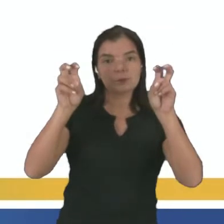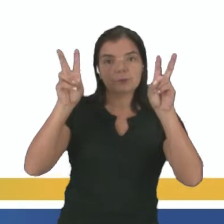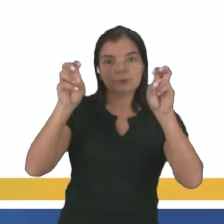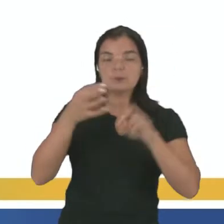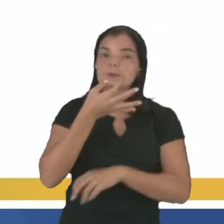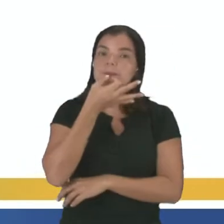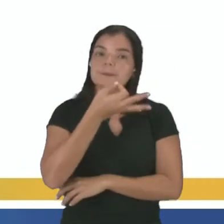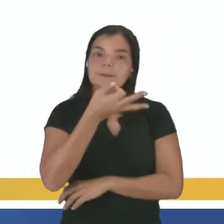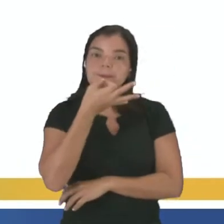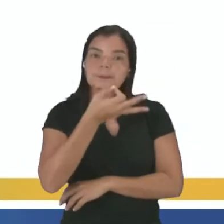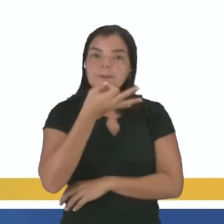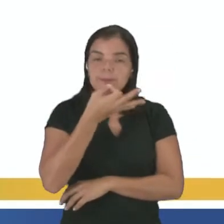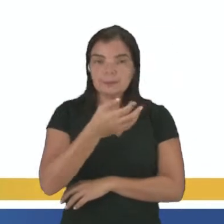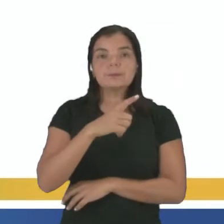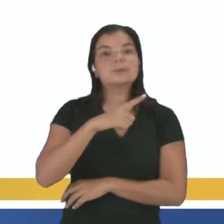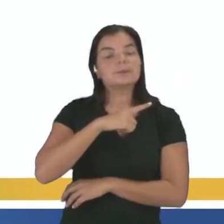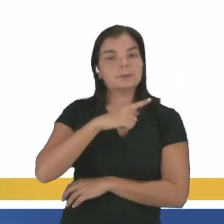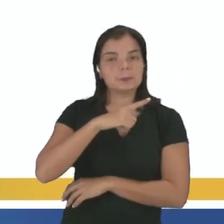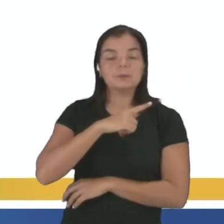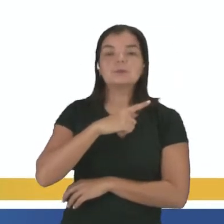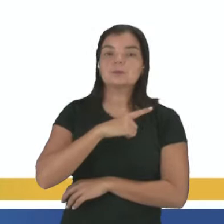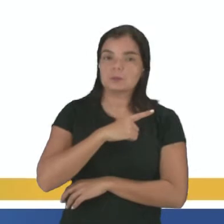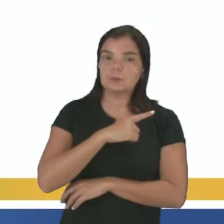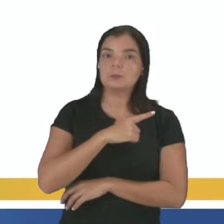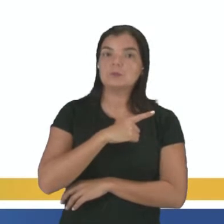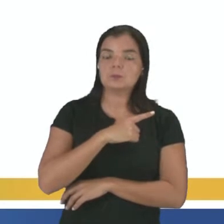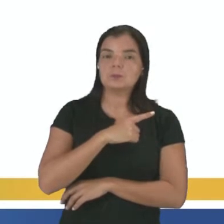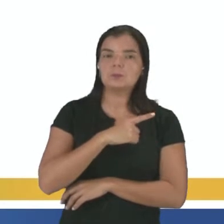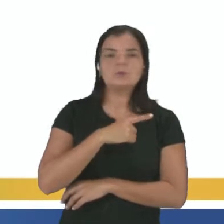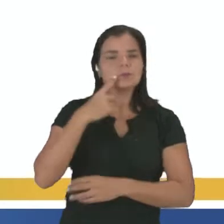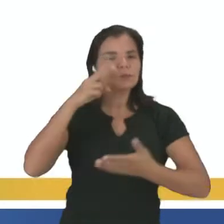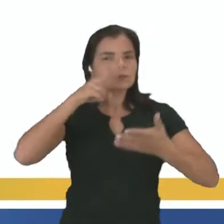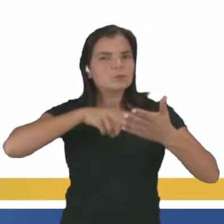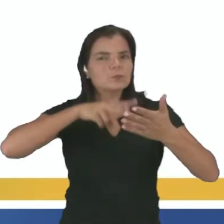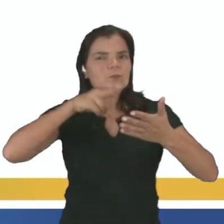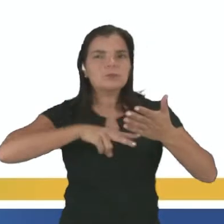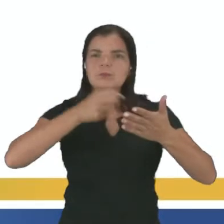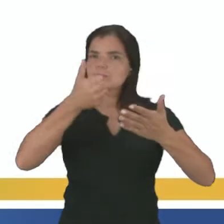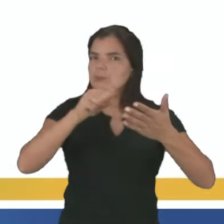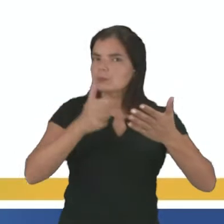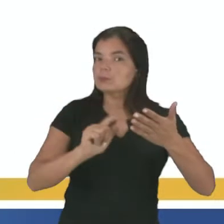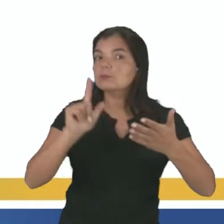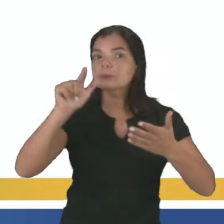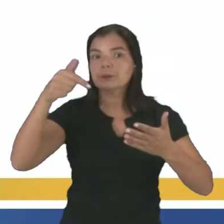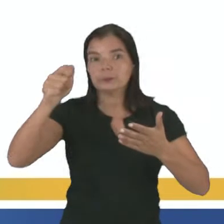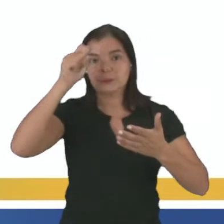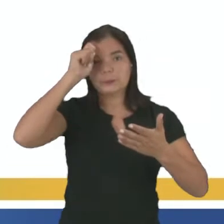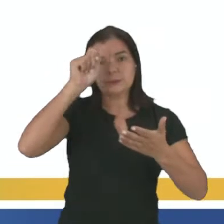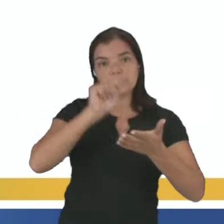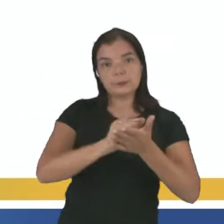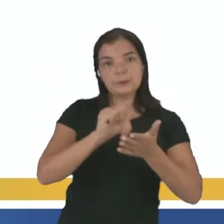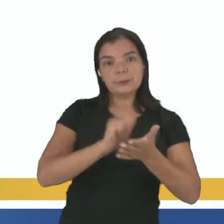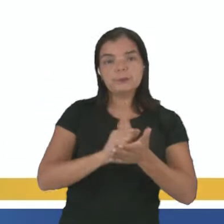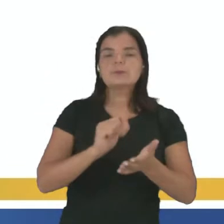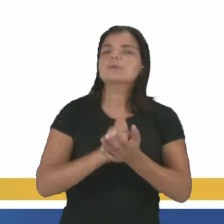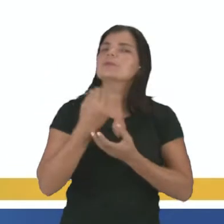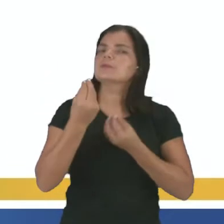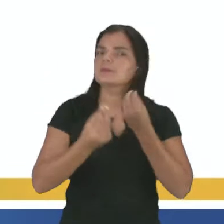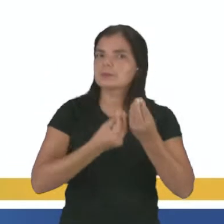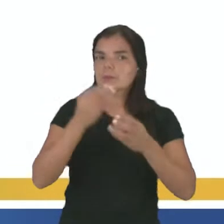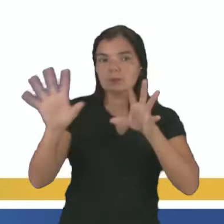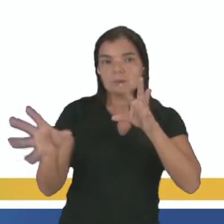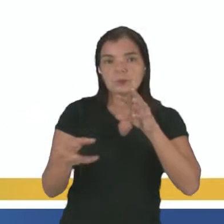da opinião que nós estamos ali conferindo, verificando de outro autor. E quando se fala